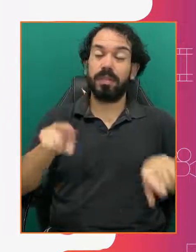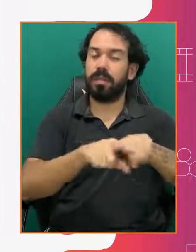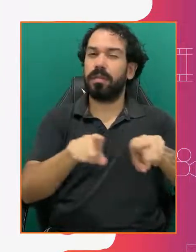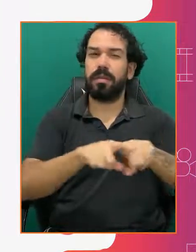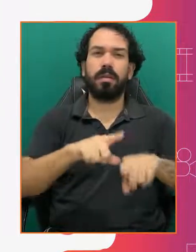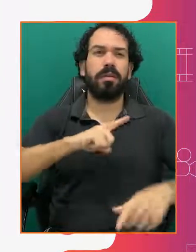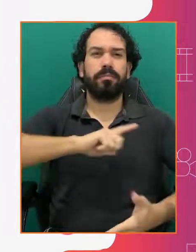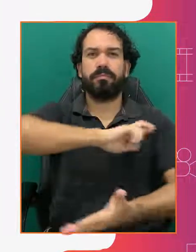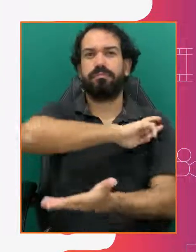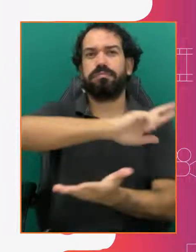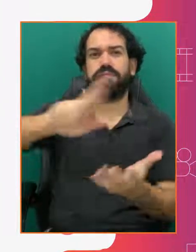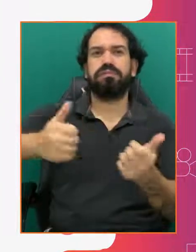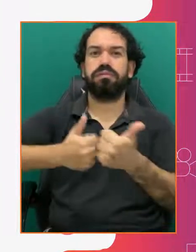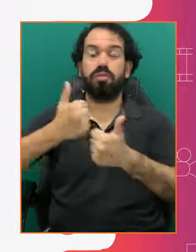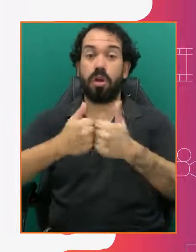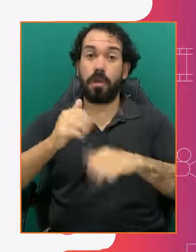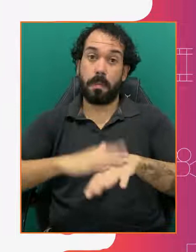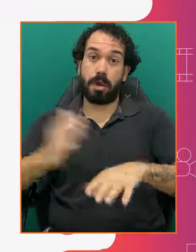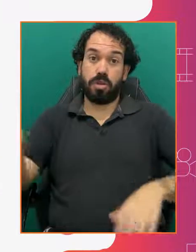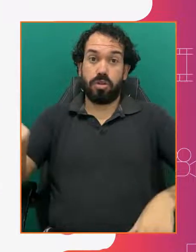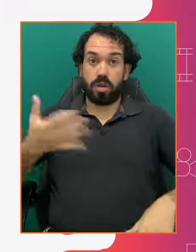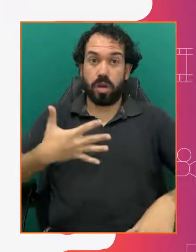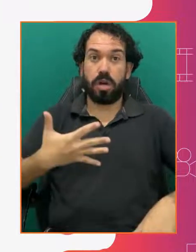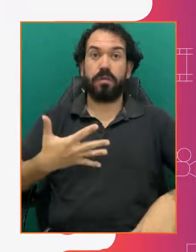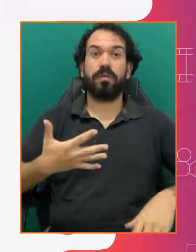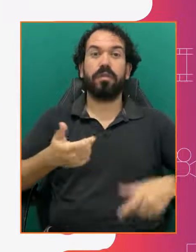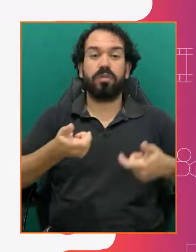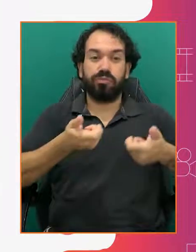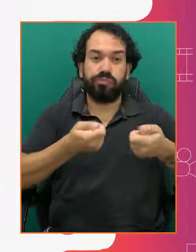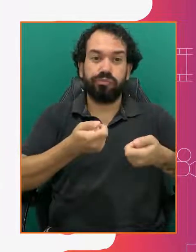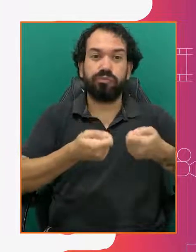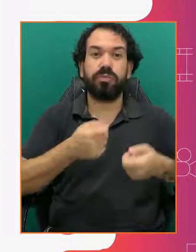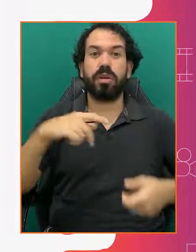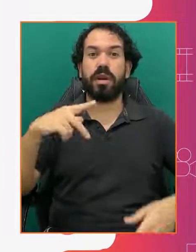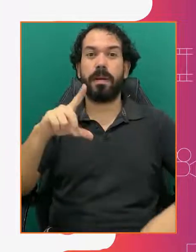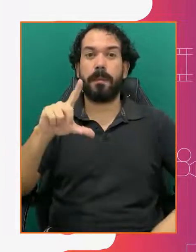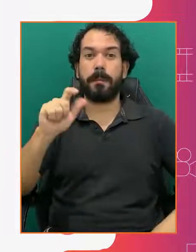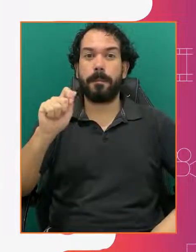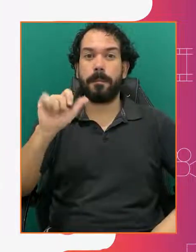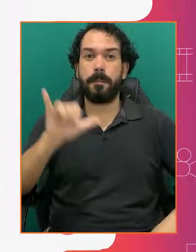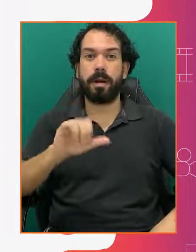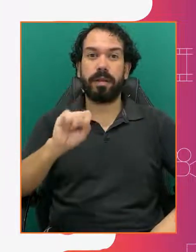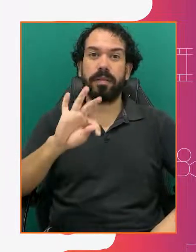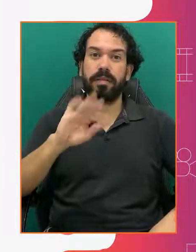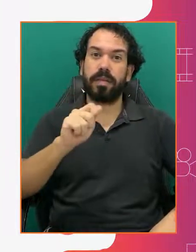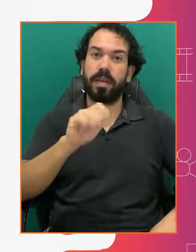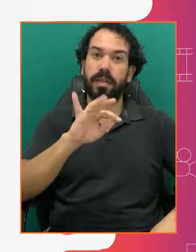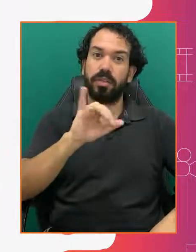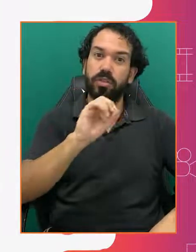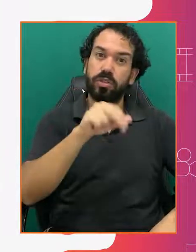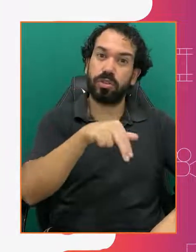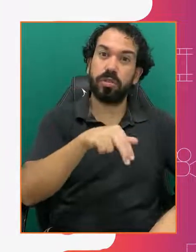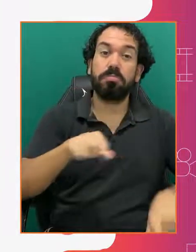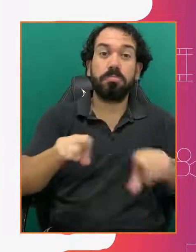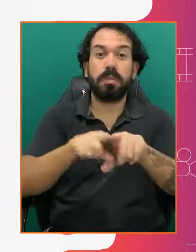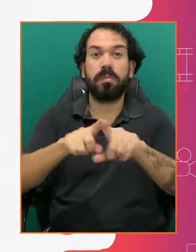dos inúmeros jogos mais recentes para consoles do PlayStation e do